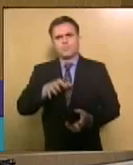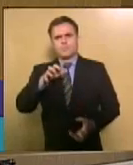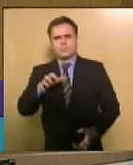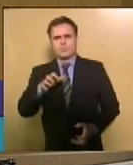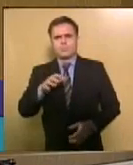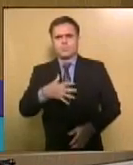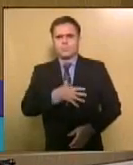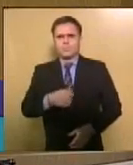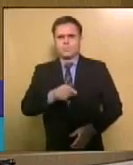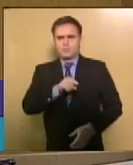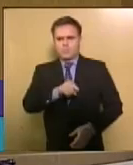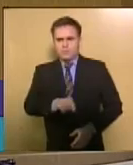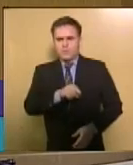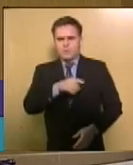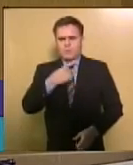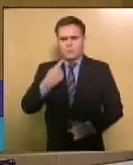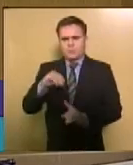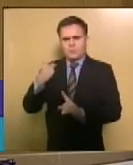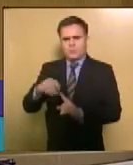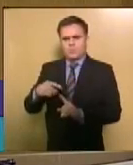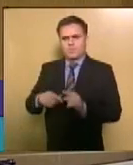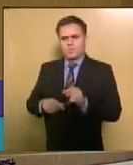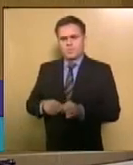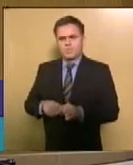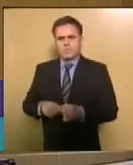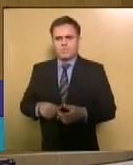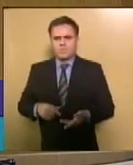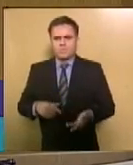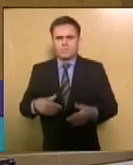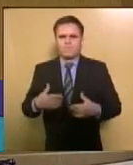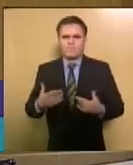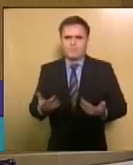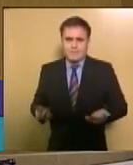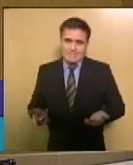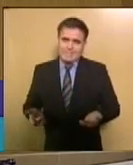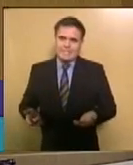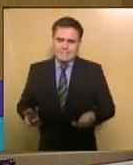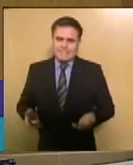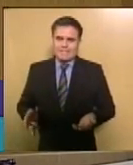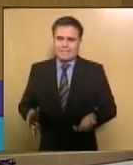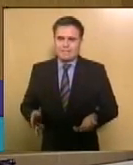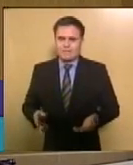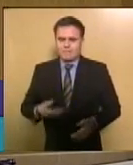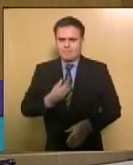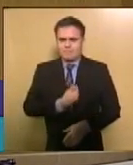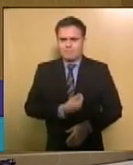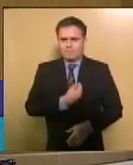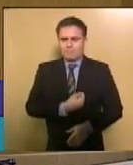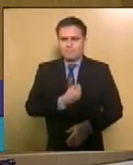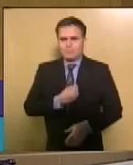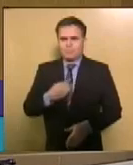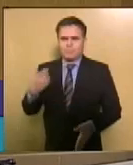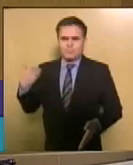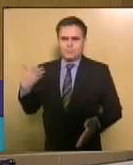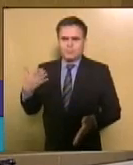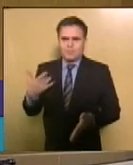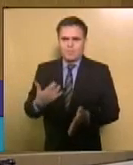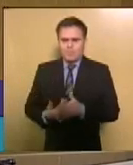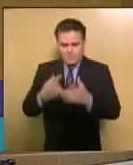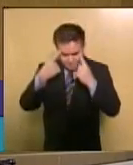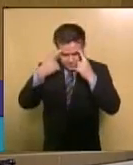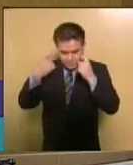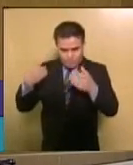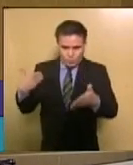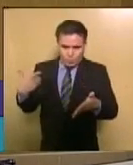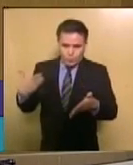próprios filhos que acabam sendo violentos então é uma vida permeada pela violência que